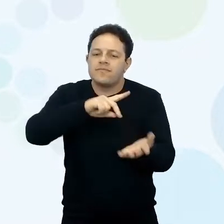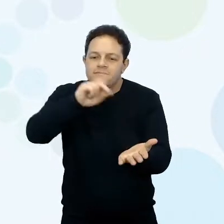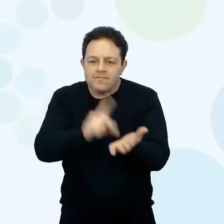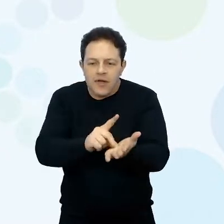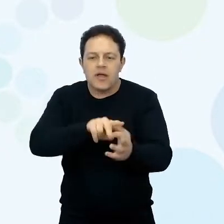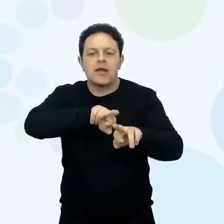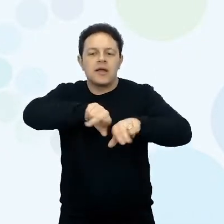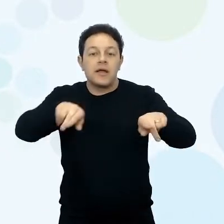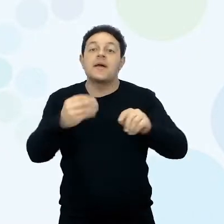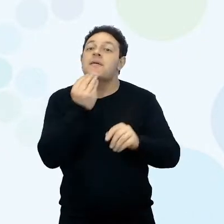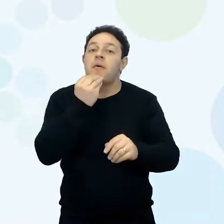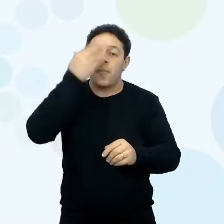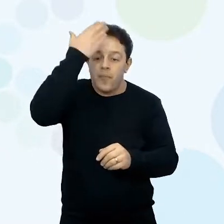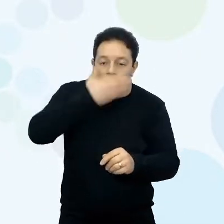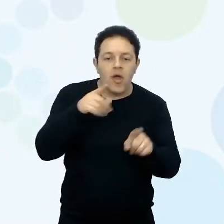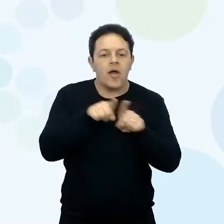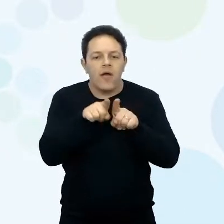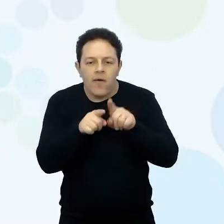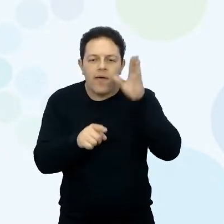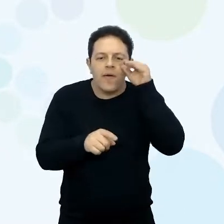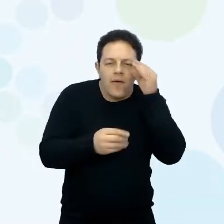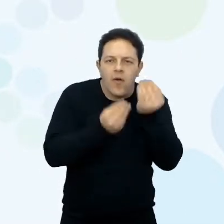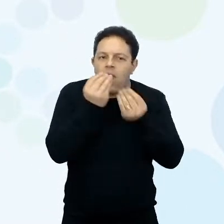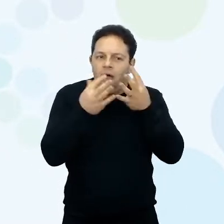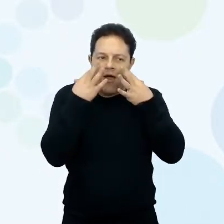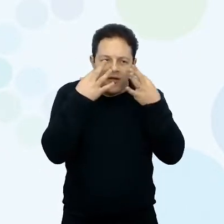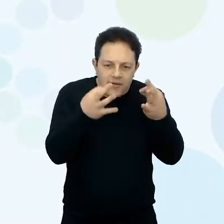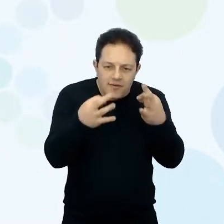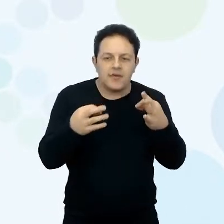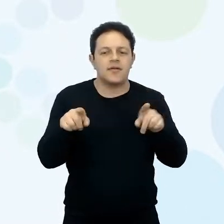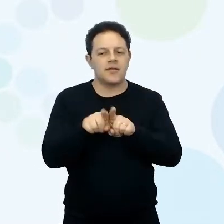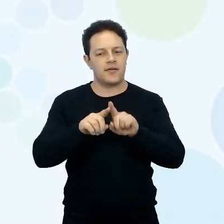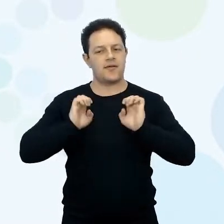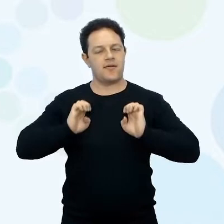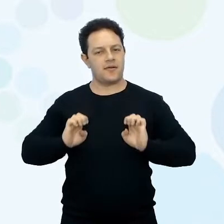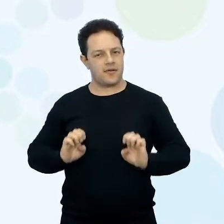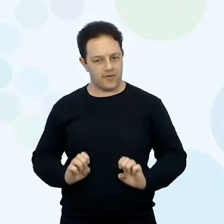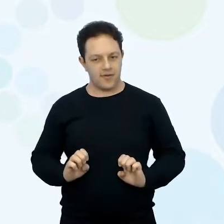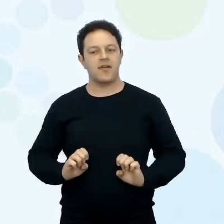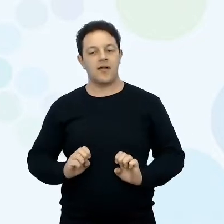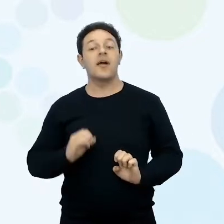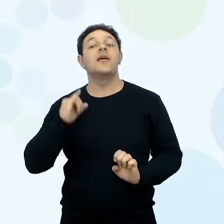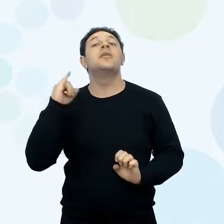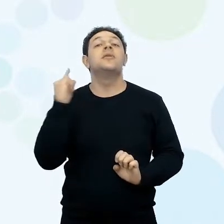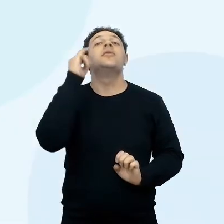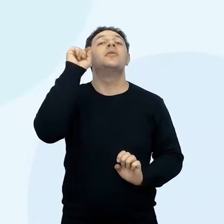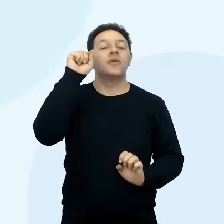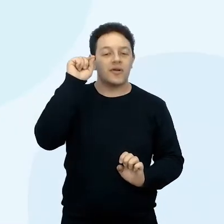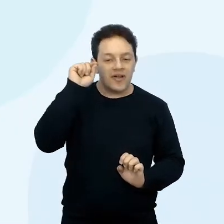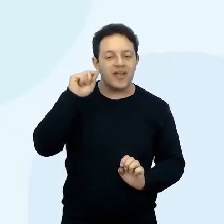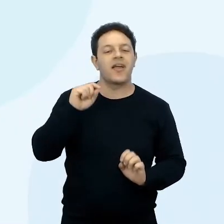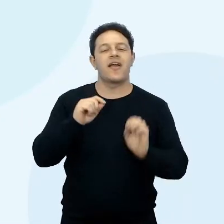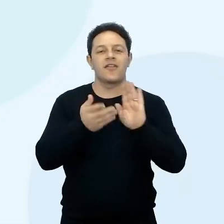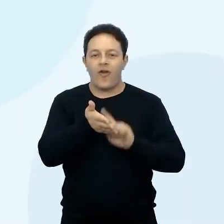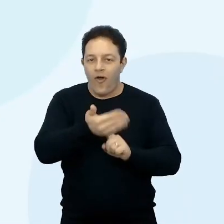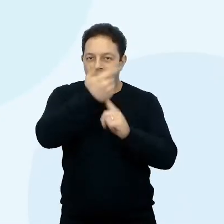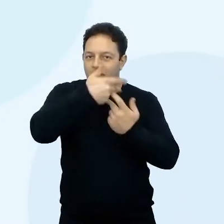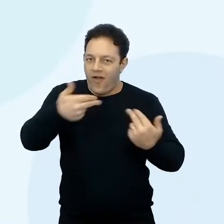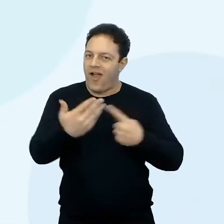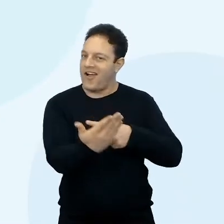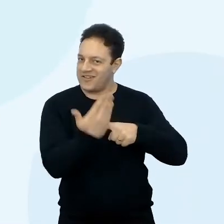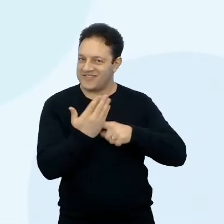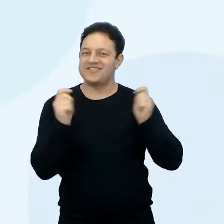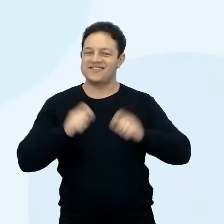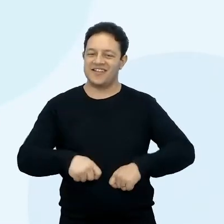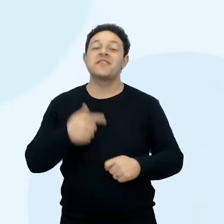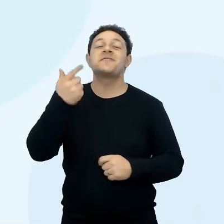evidências, com curiosidade, atenção, criticidade e ética, inclusive utilizando o apoio de tecnologias digitais.